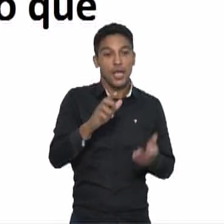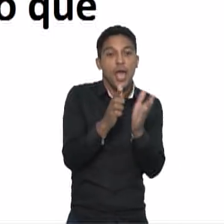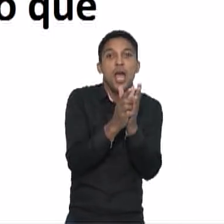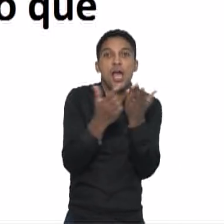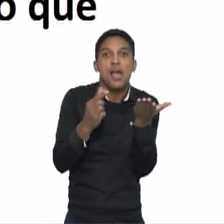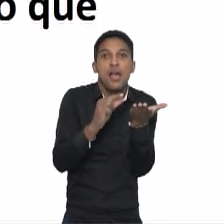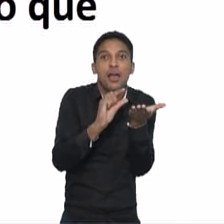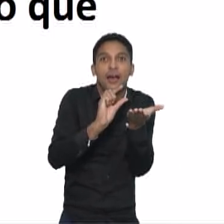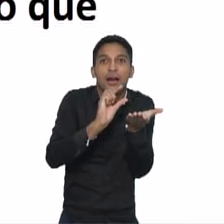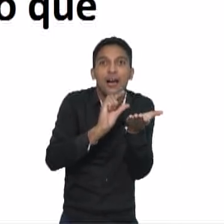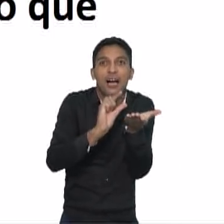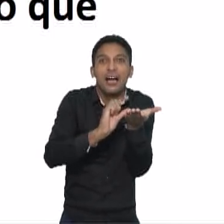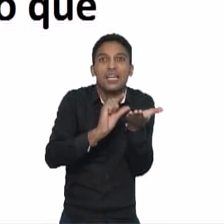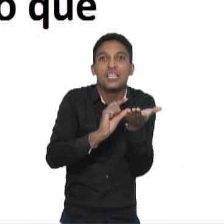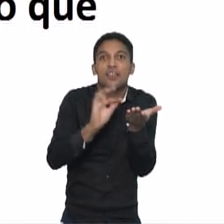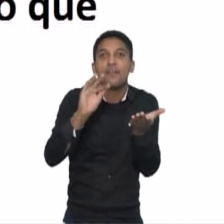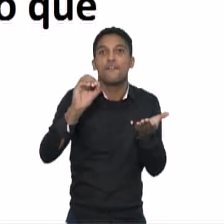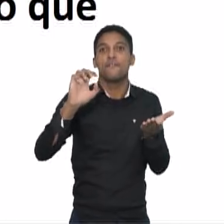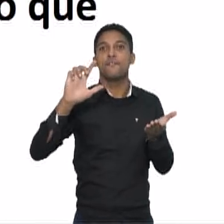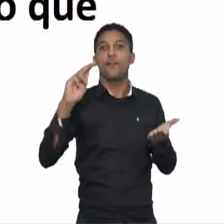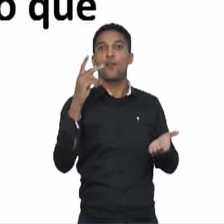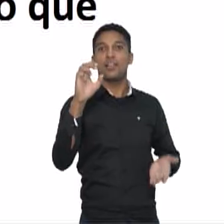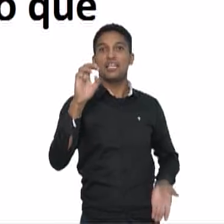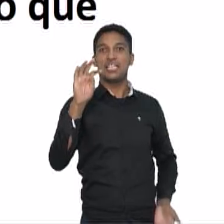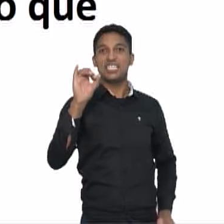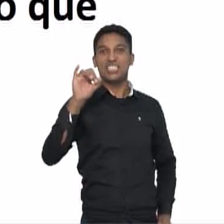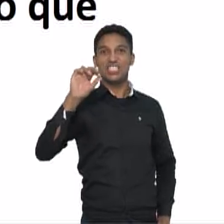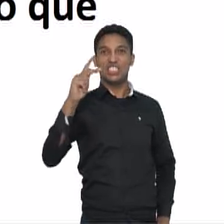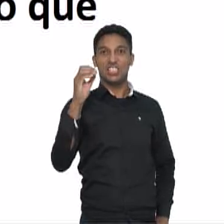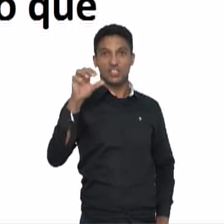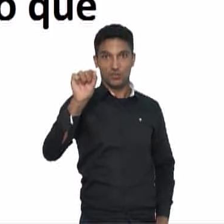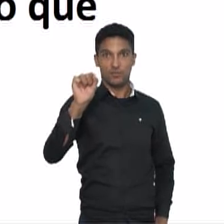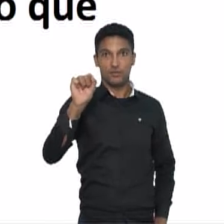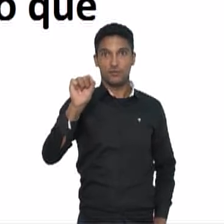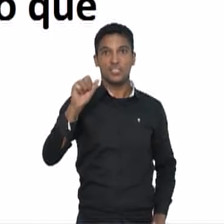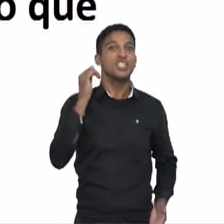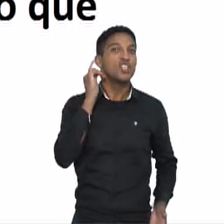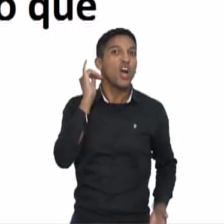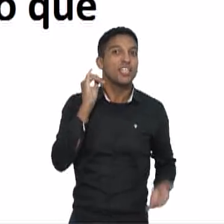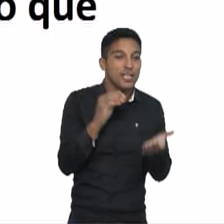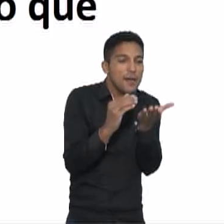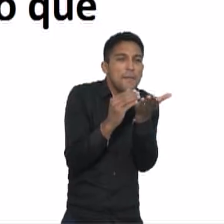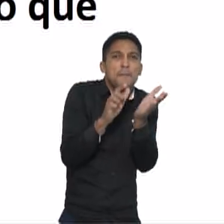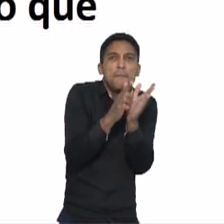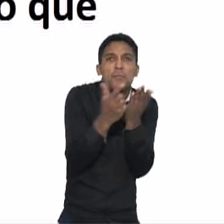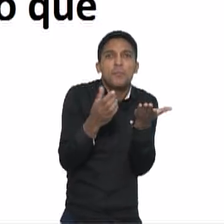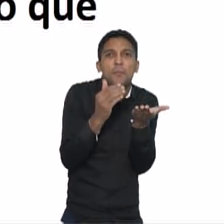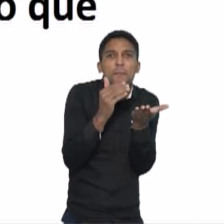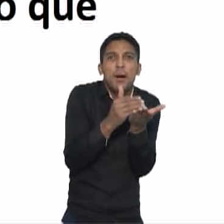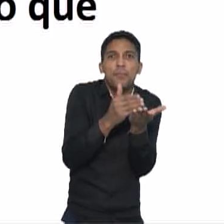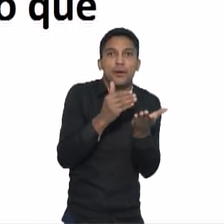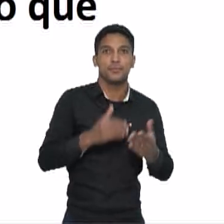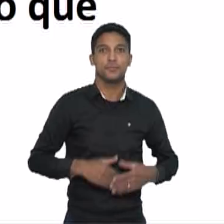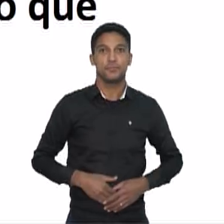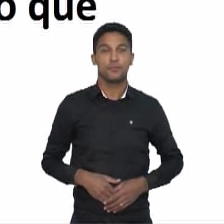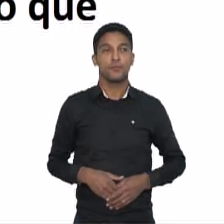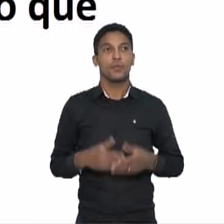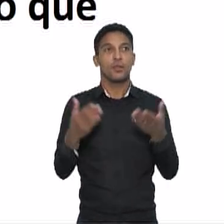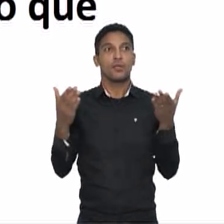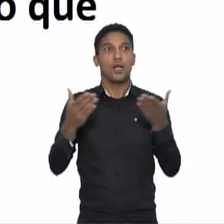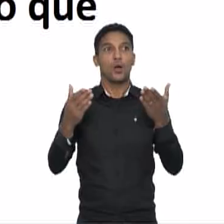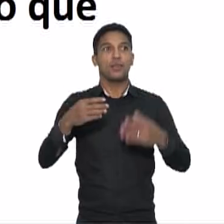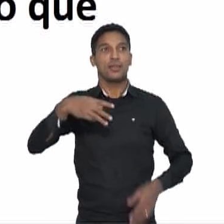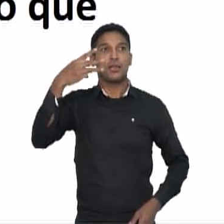3. As telenovelas e as séries ocorrem em capítulos e episódios. Isso facilita o